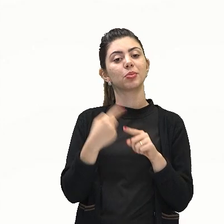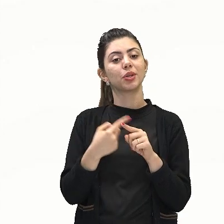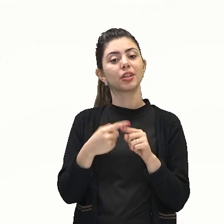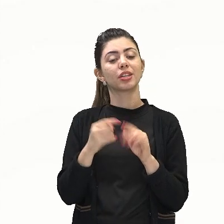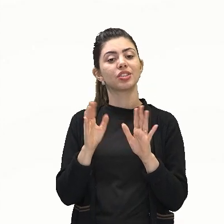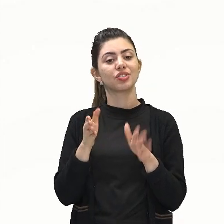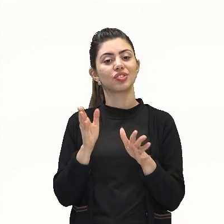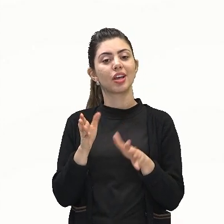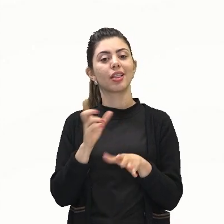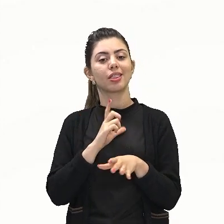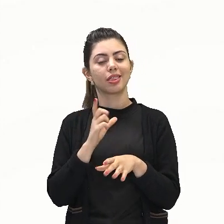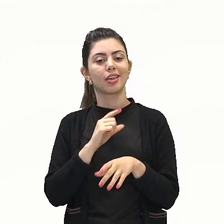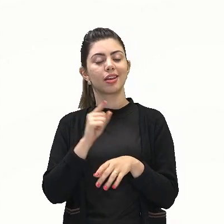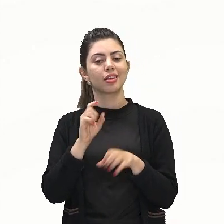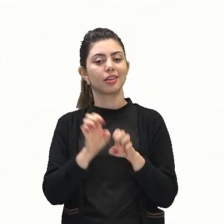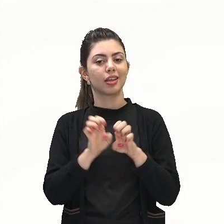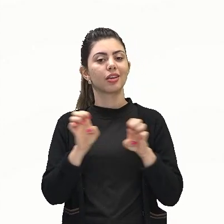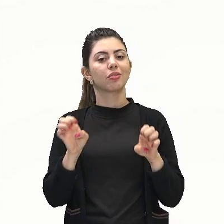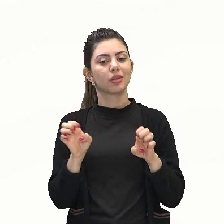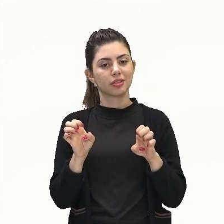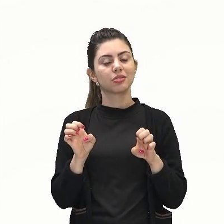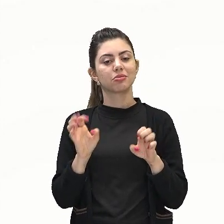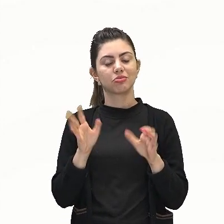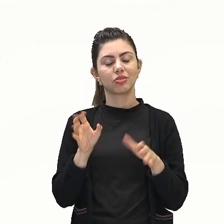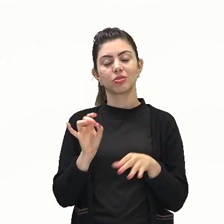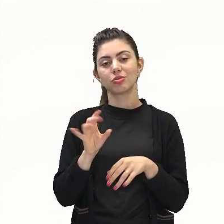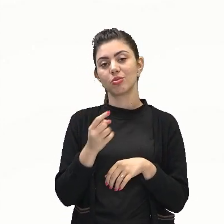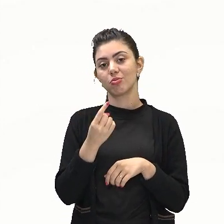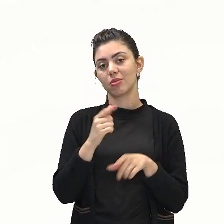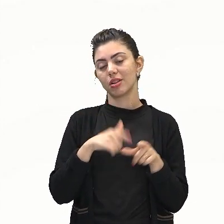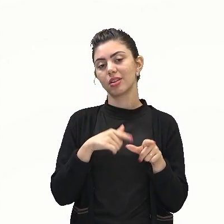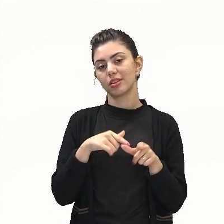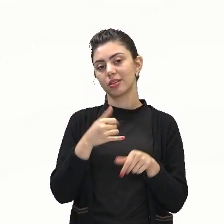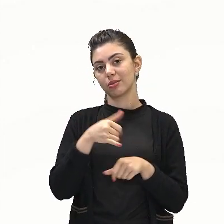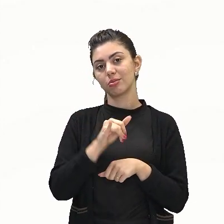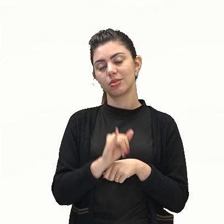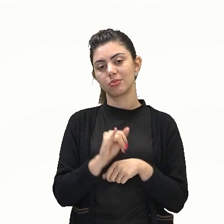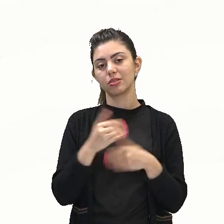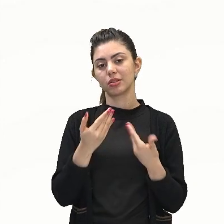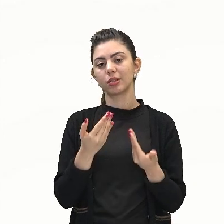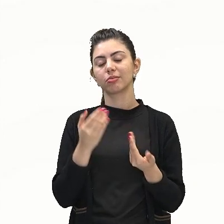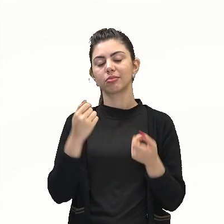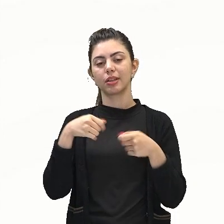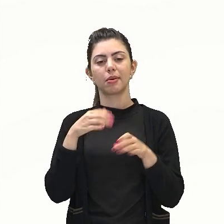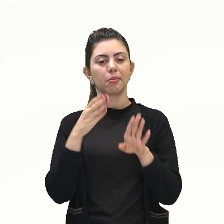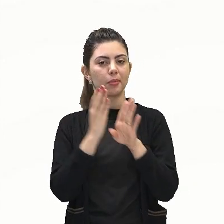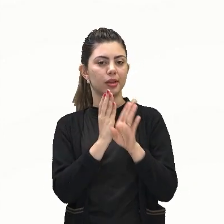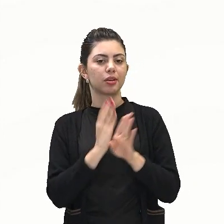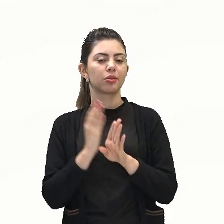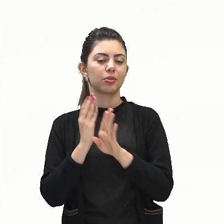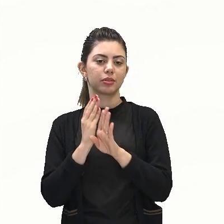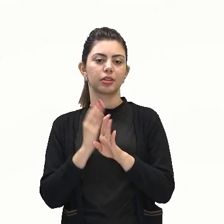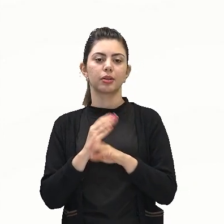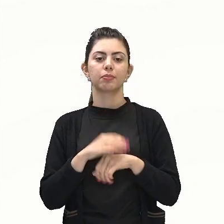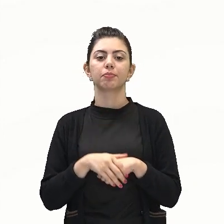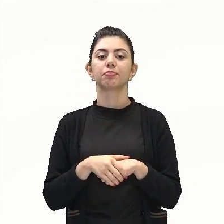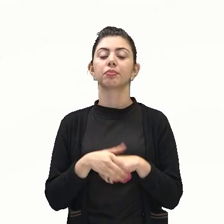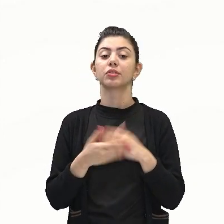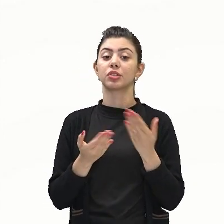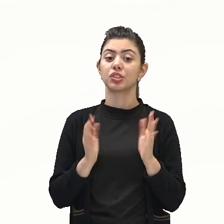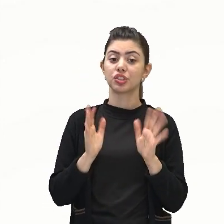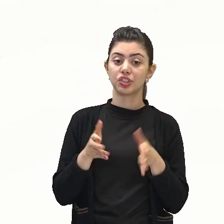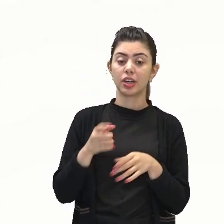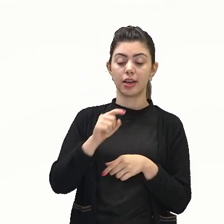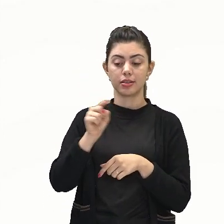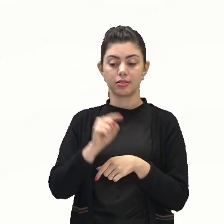na minha segunda equação já só vou ter uma letra, que é o Y. Assim que eu conseguir achar o valor de